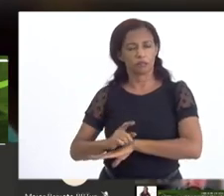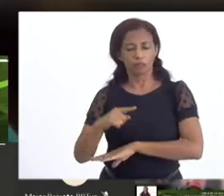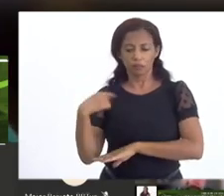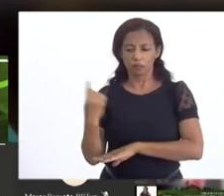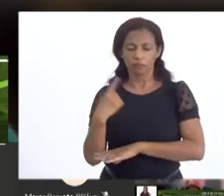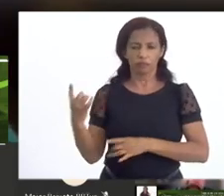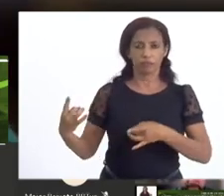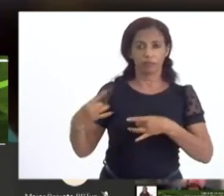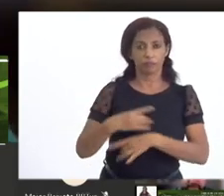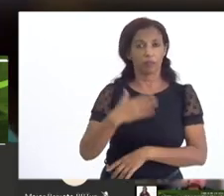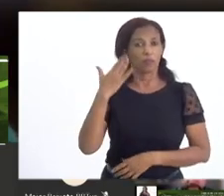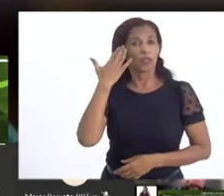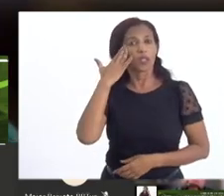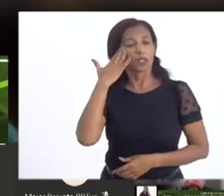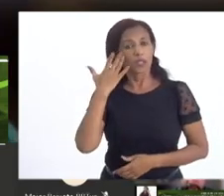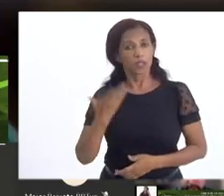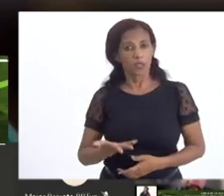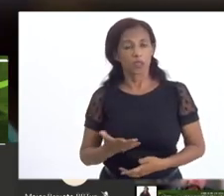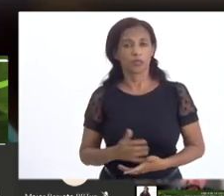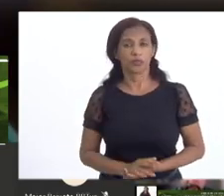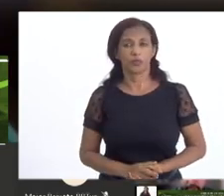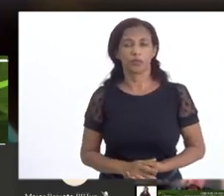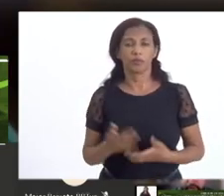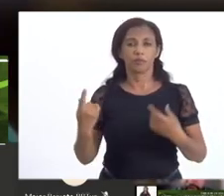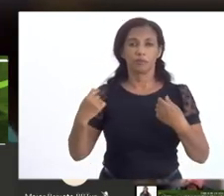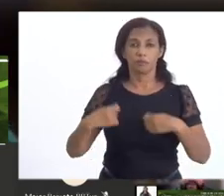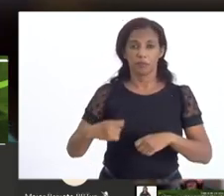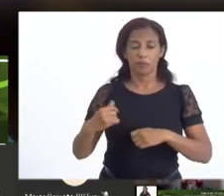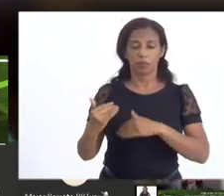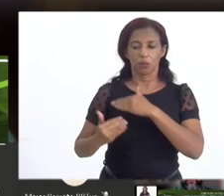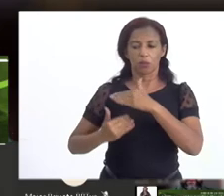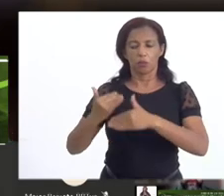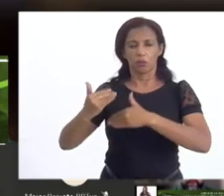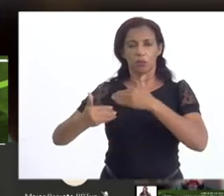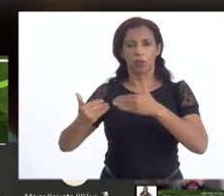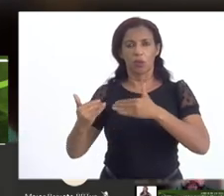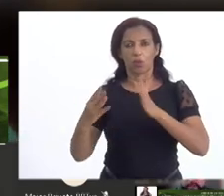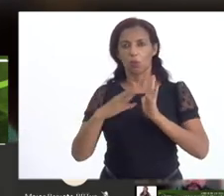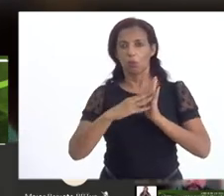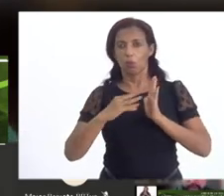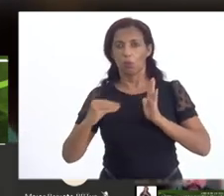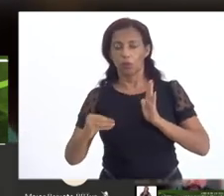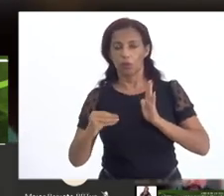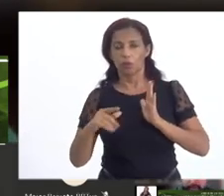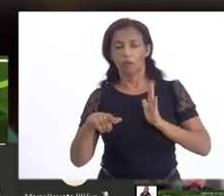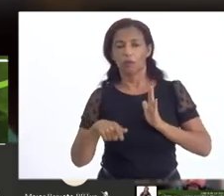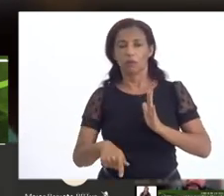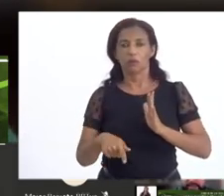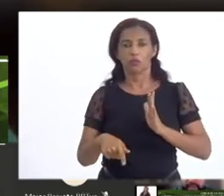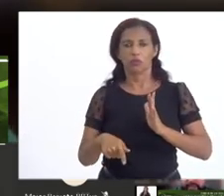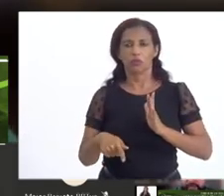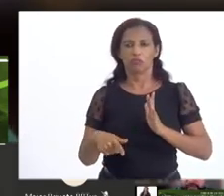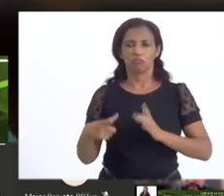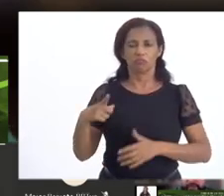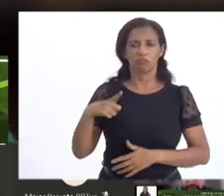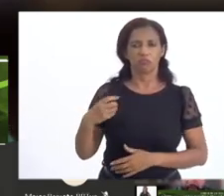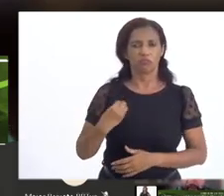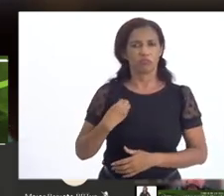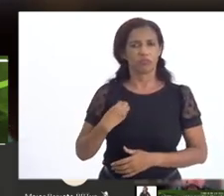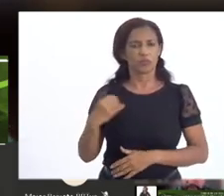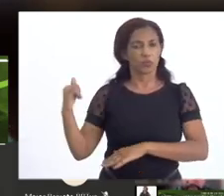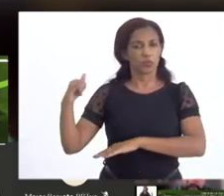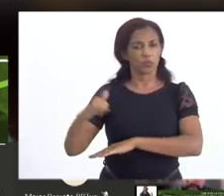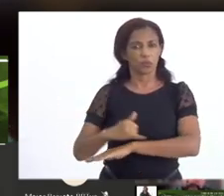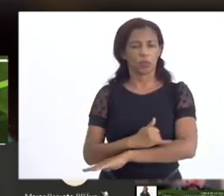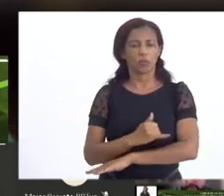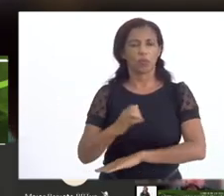disposição, a gente entende que precisamos construir um modelo de coexistência dos